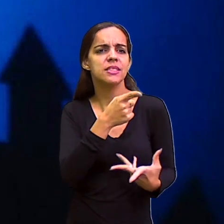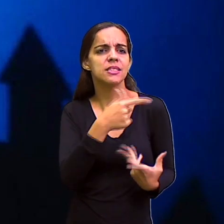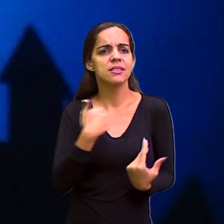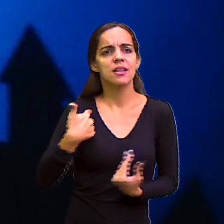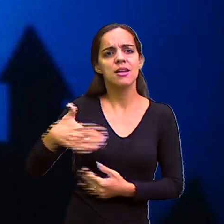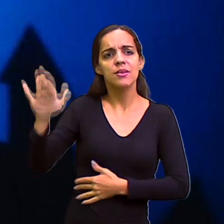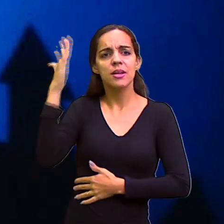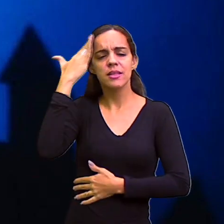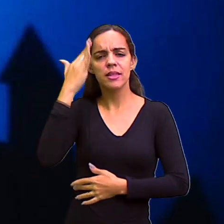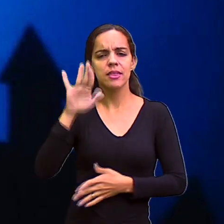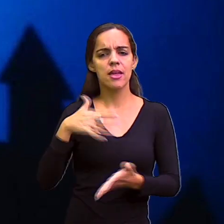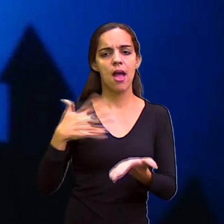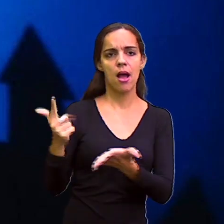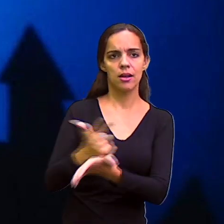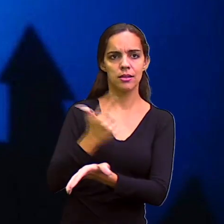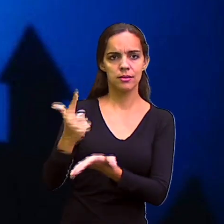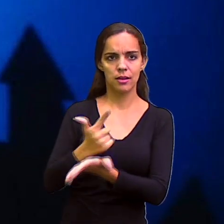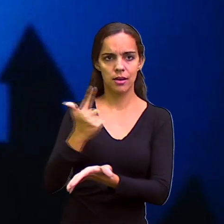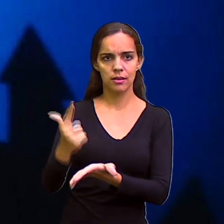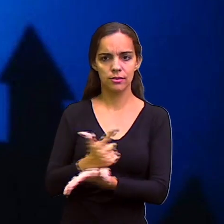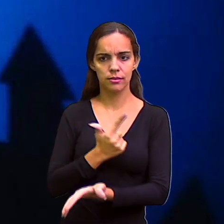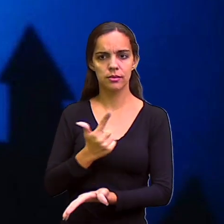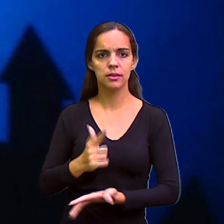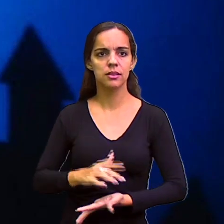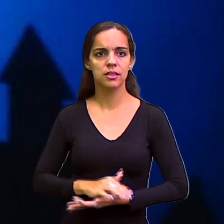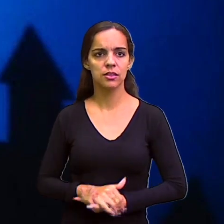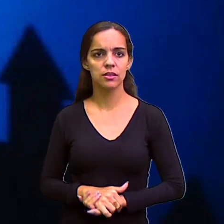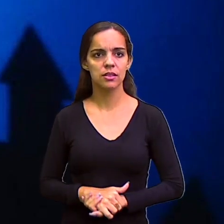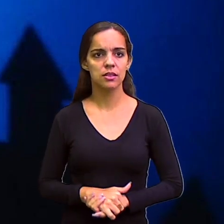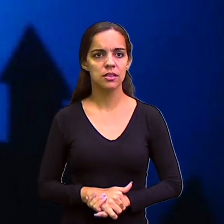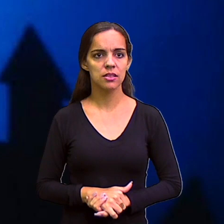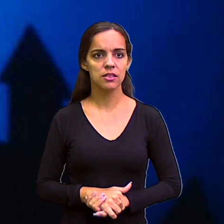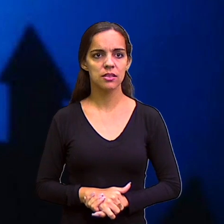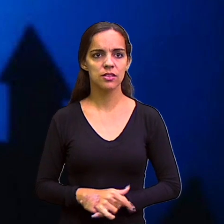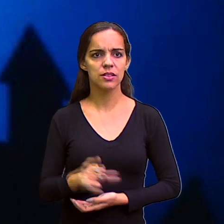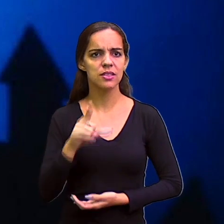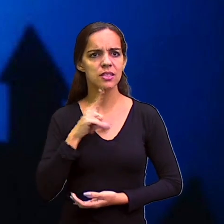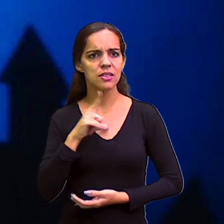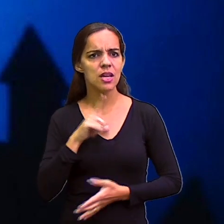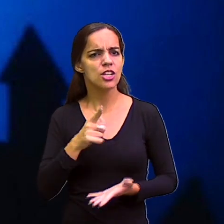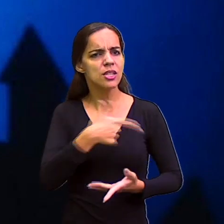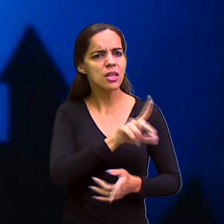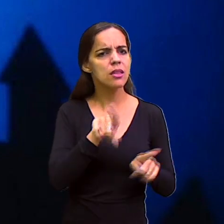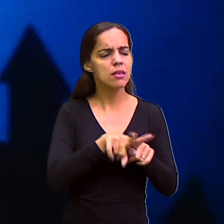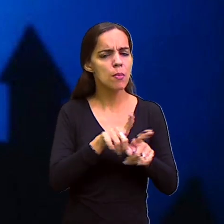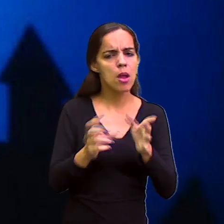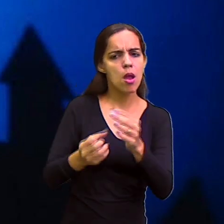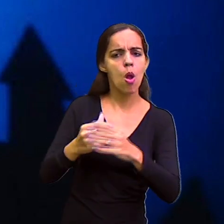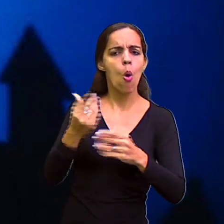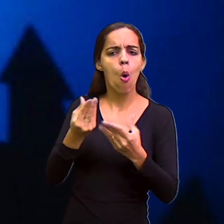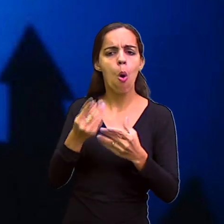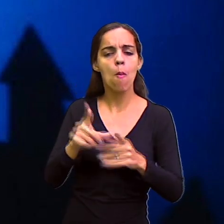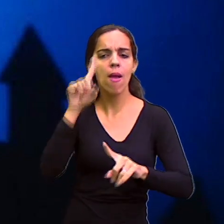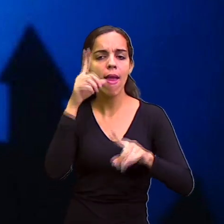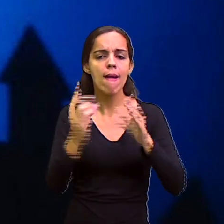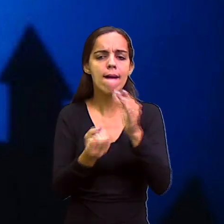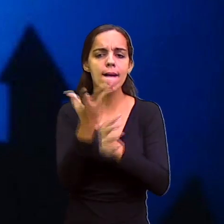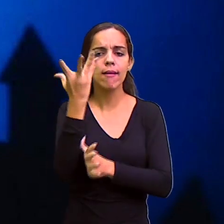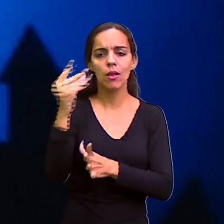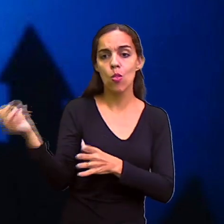a literatura de uma história, a construção de personagens através do movimento